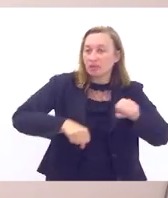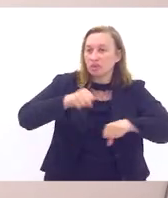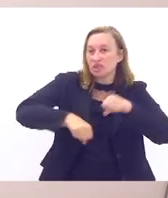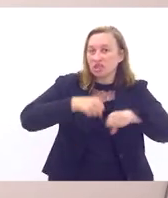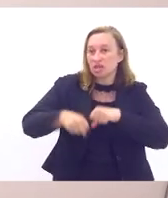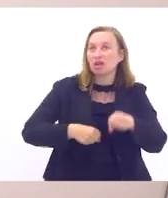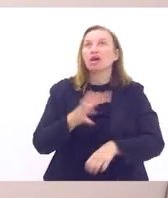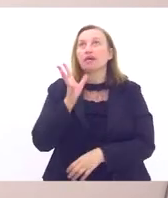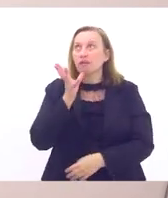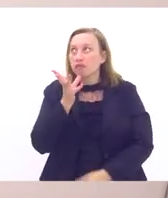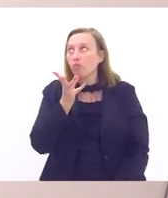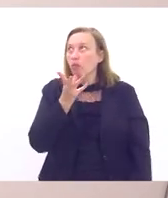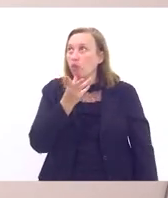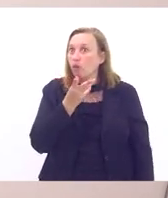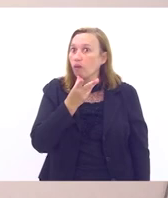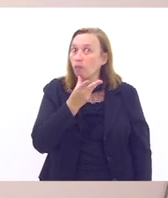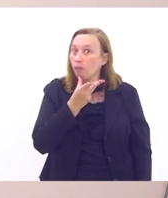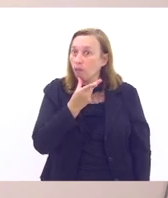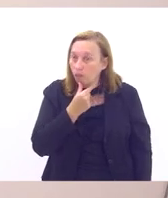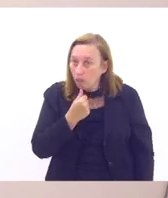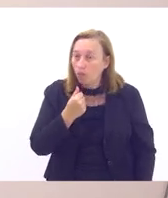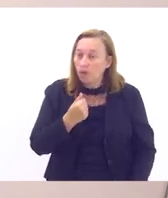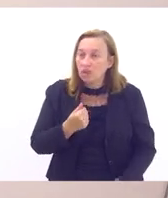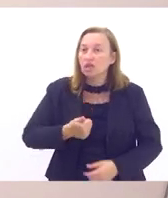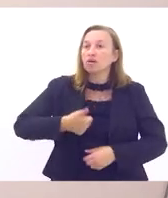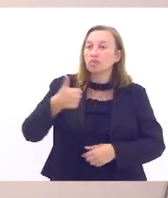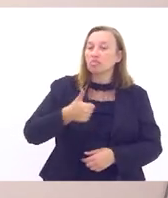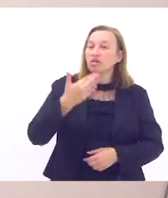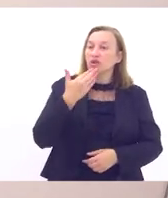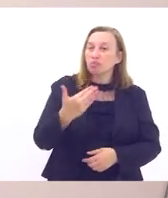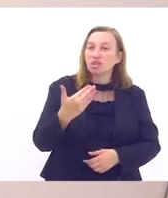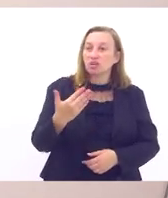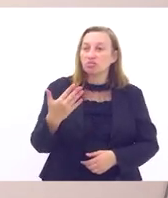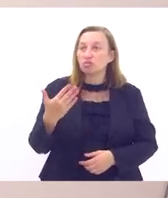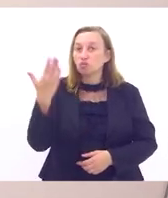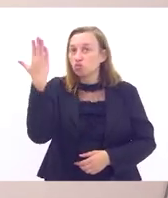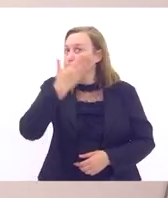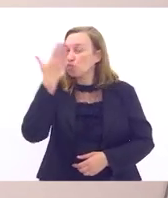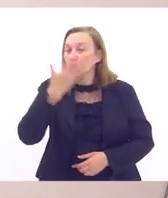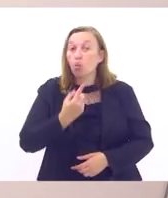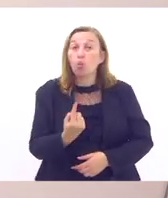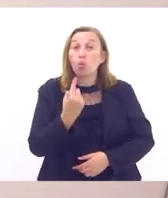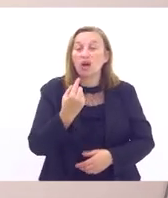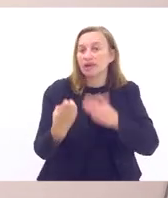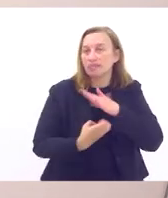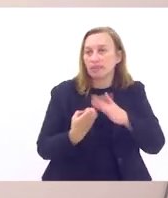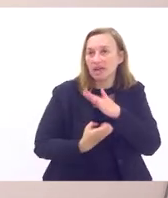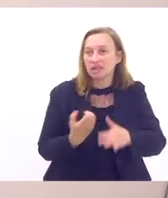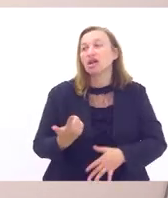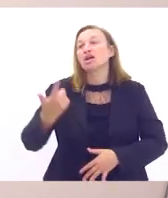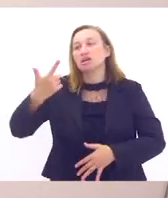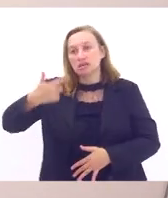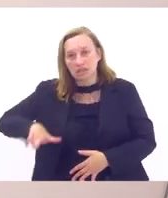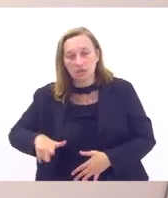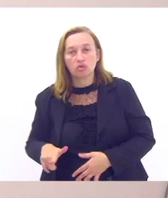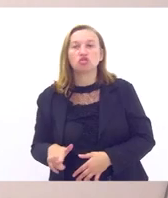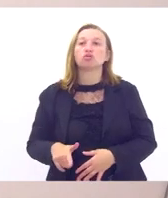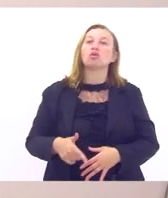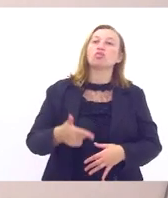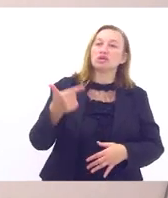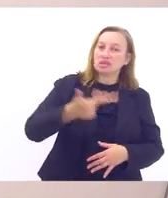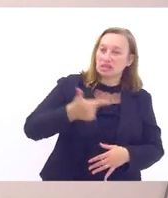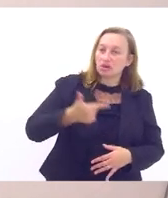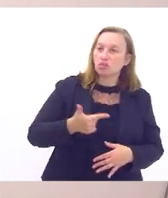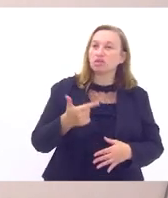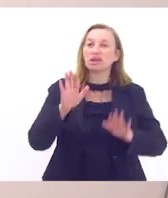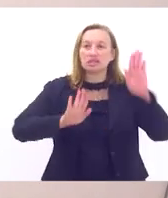um tempão para conseguir cotação, na primeira vez que foi licitado não apareceu ninguém, fizemos de novo uma segunda licitação, também